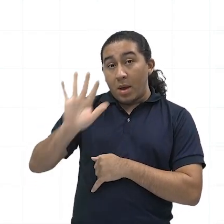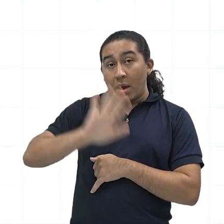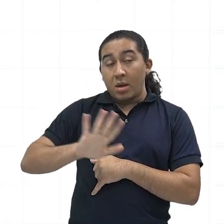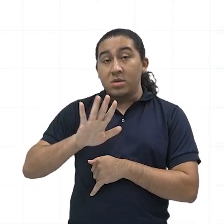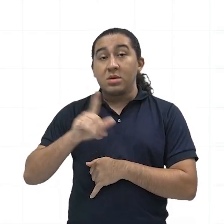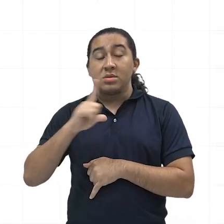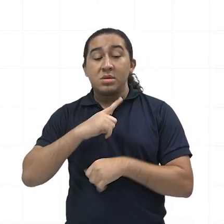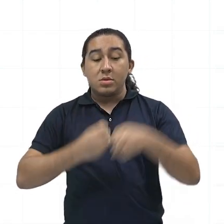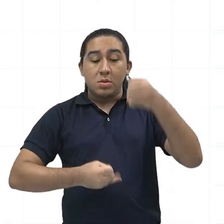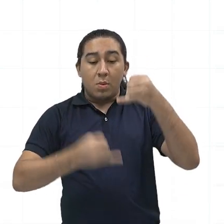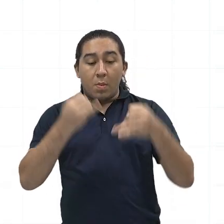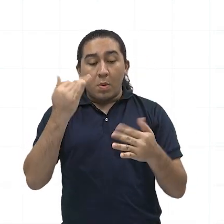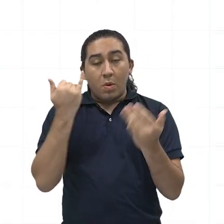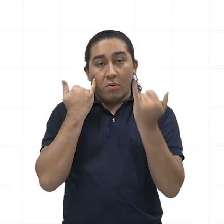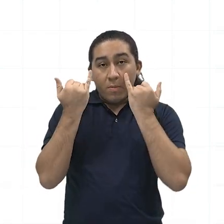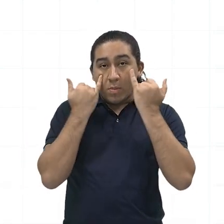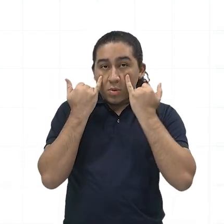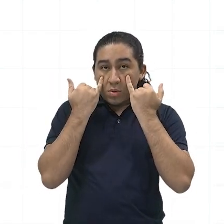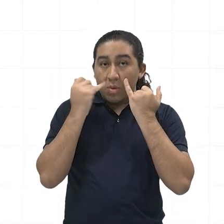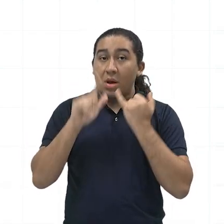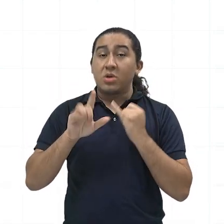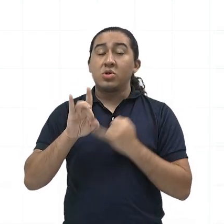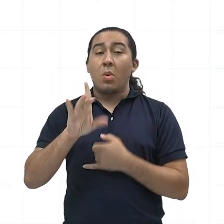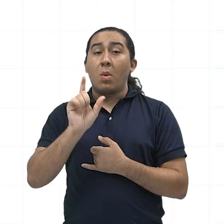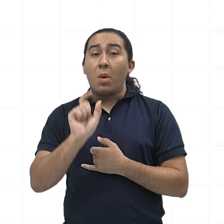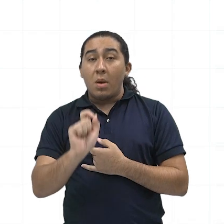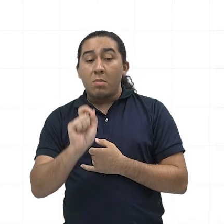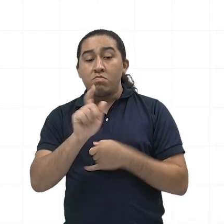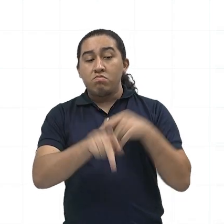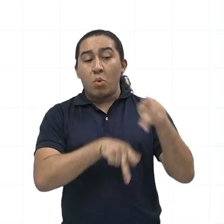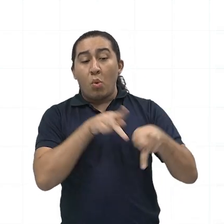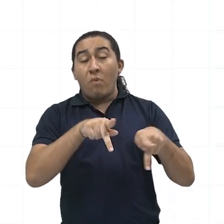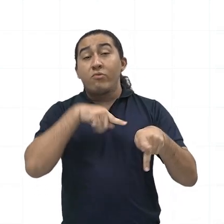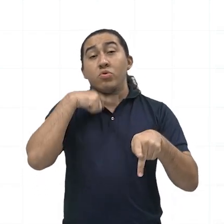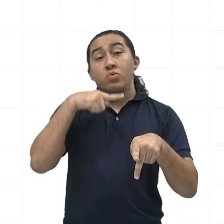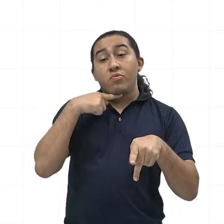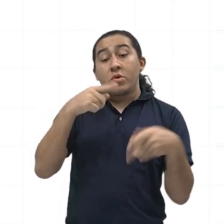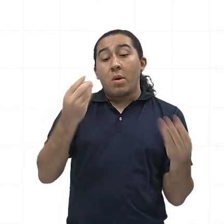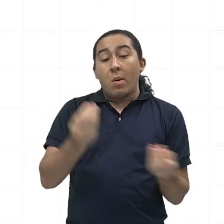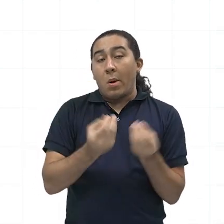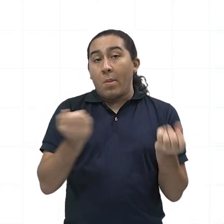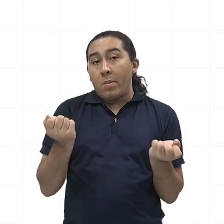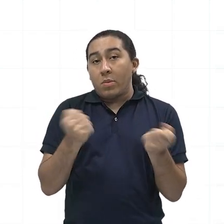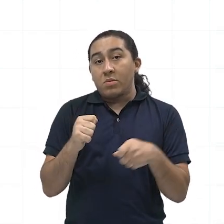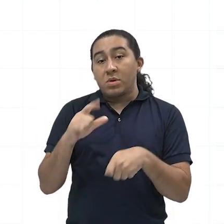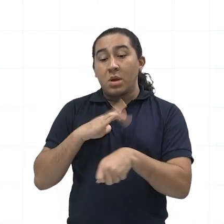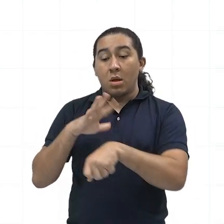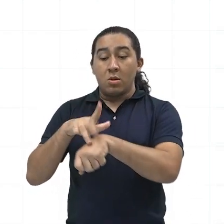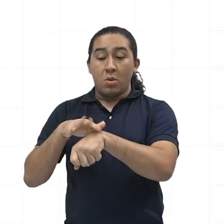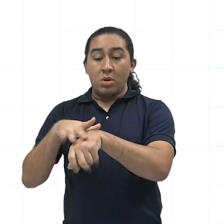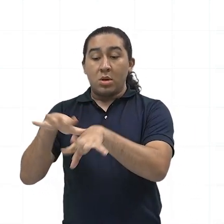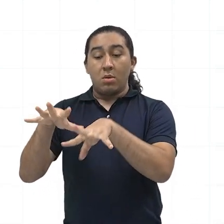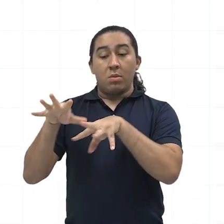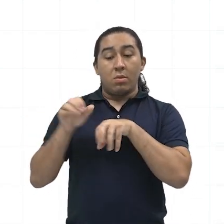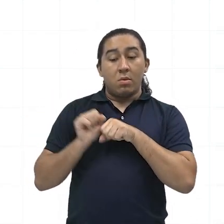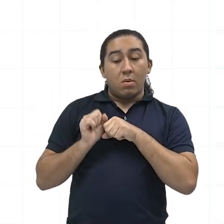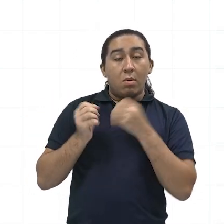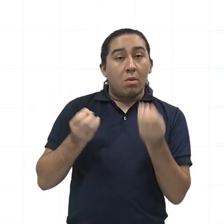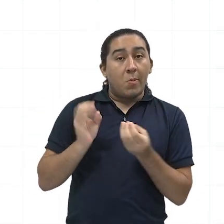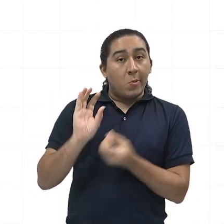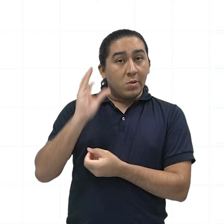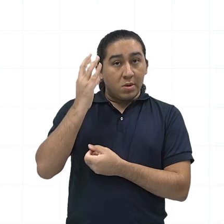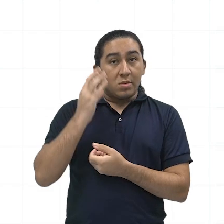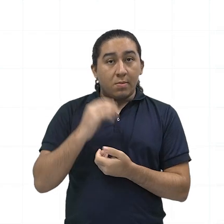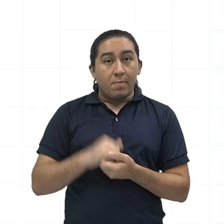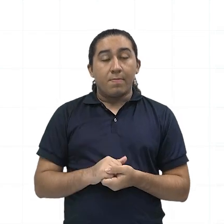essas informações, foi justamente para tirar a dúvida da população de como a doença poderia ser transmitida ou